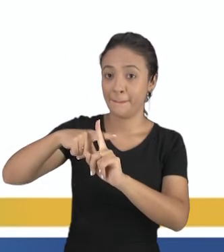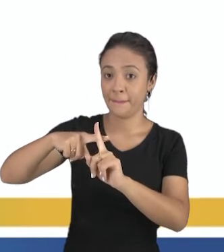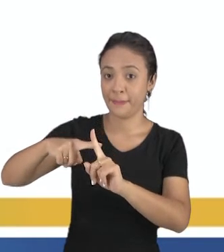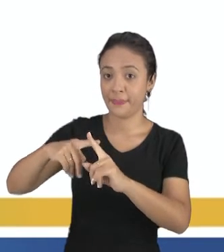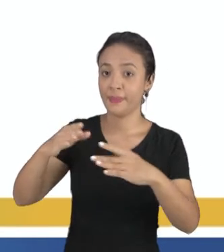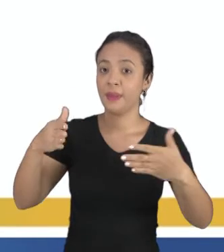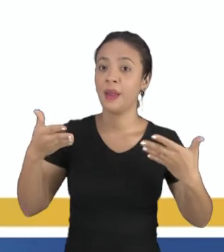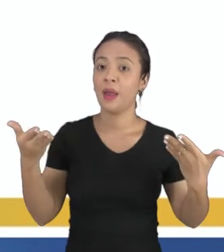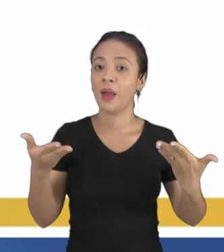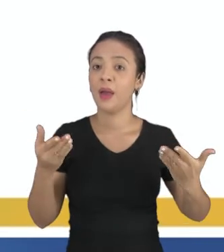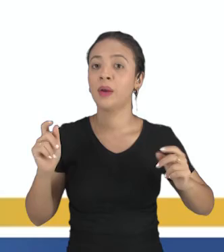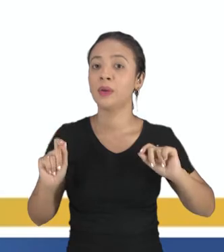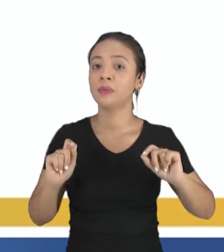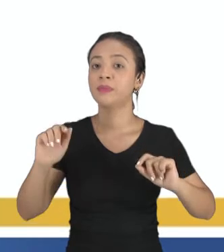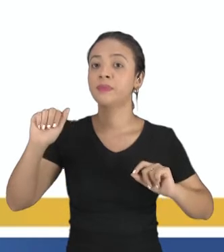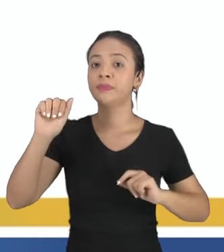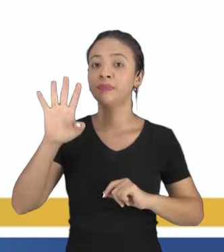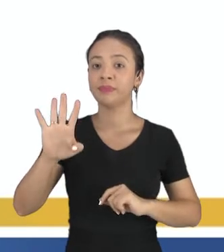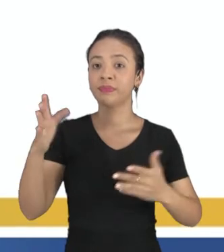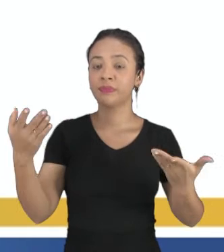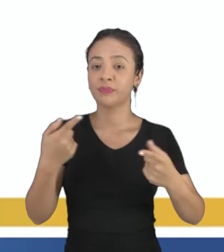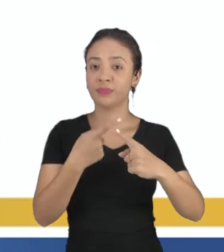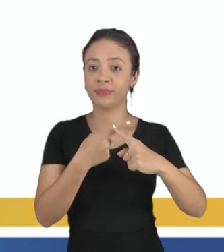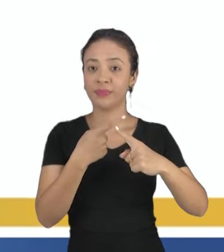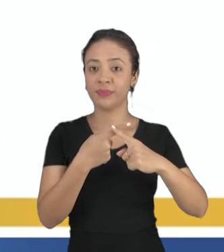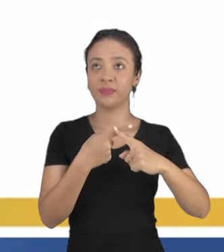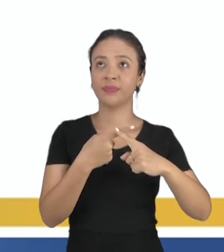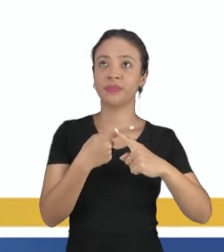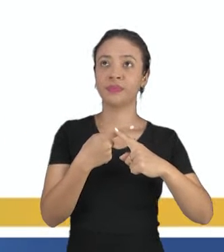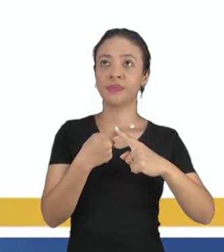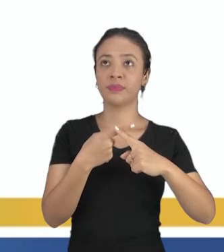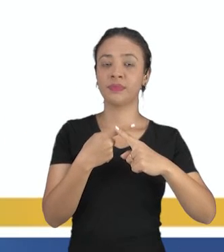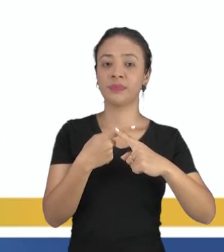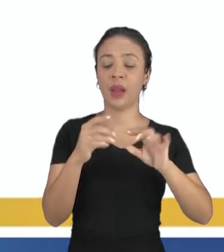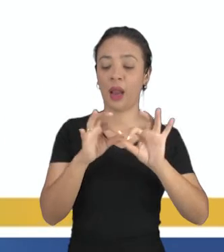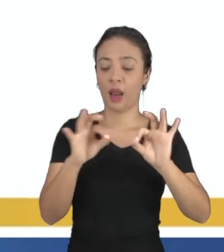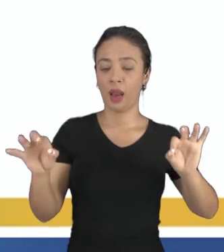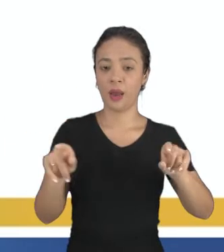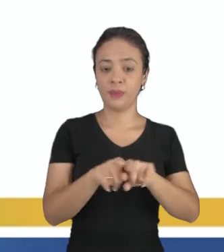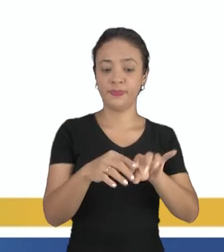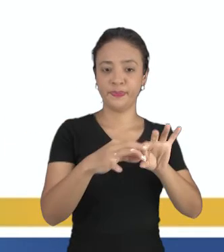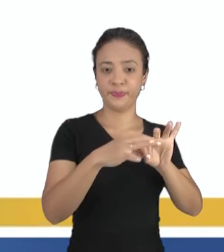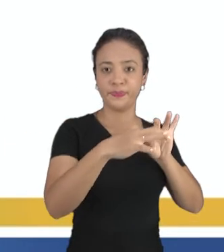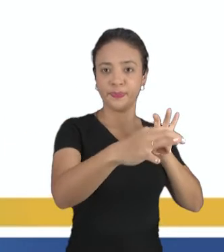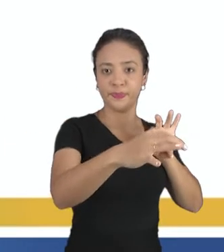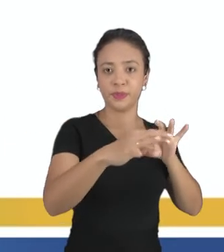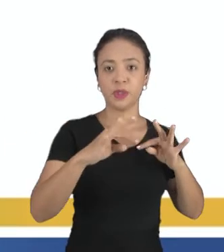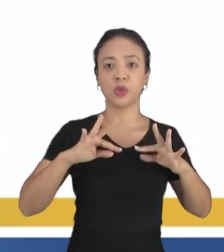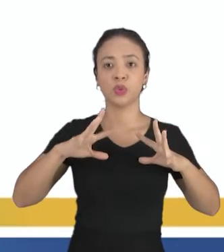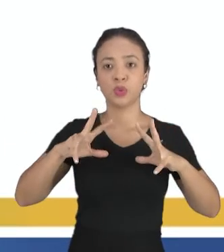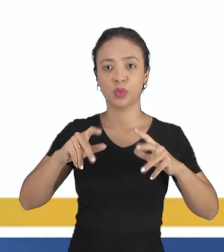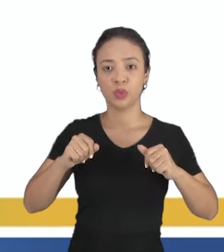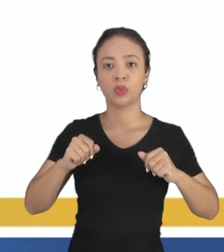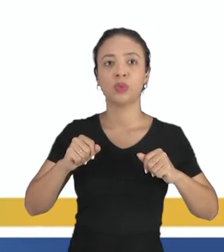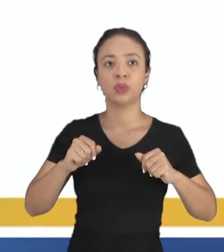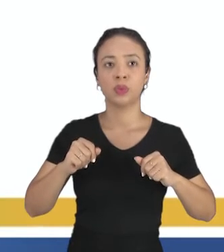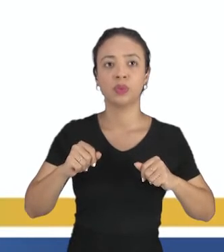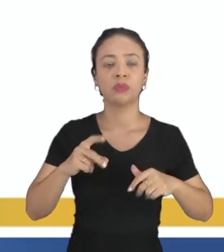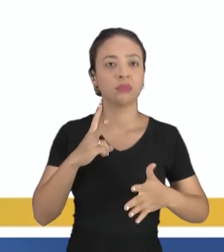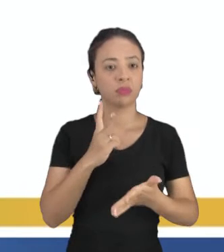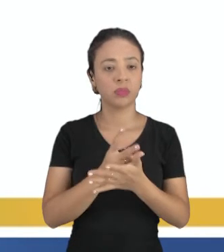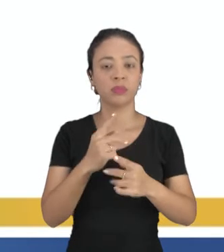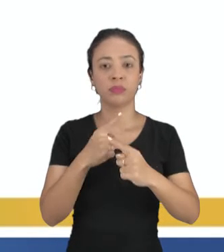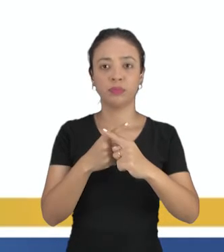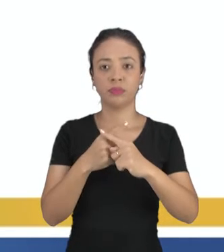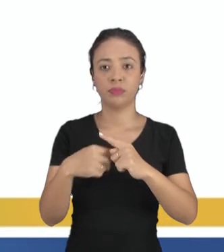o quê? O A4 nós vamos multiplicar largura e comprimento, todos eles sempre multiplicando